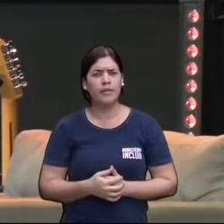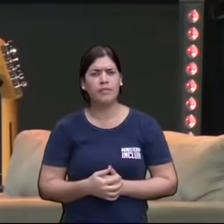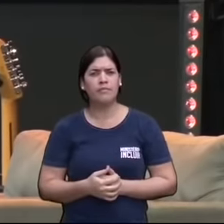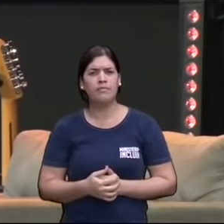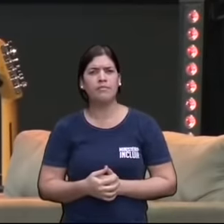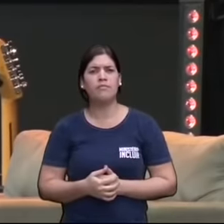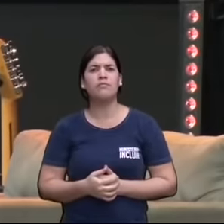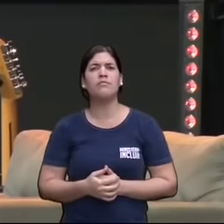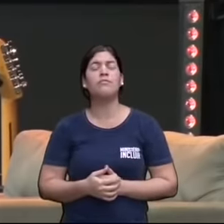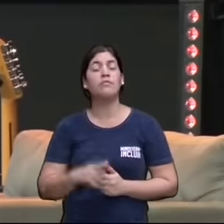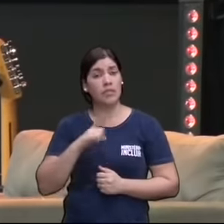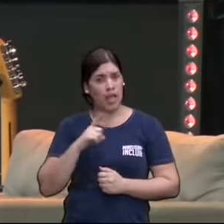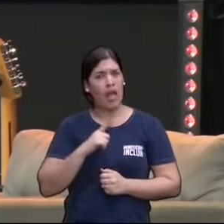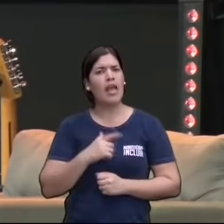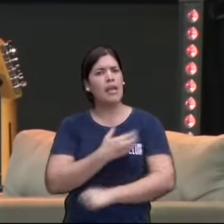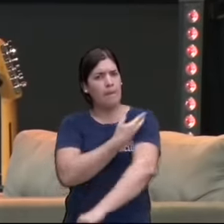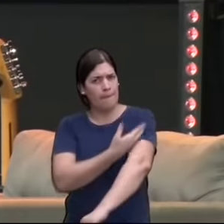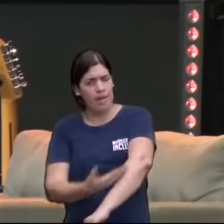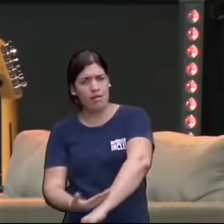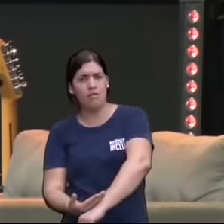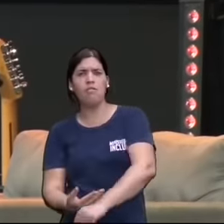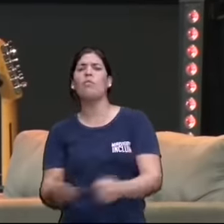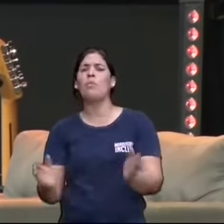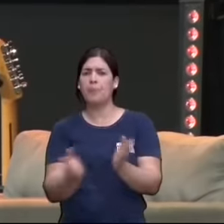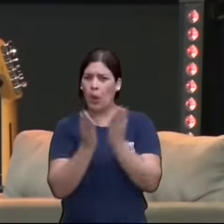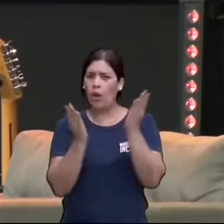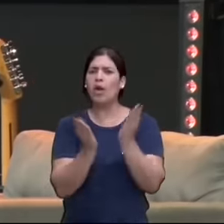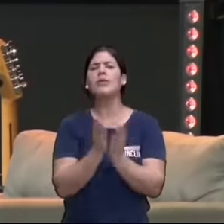Porque tem branco pobre também.